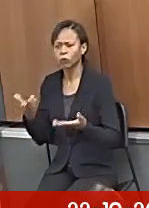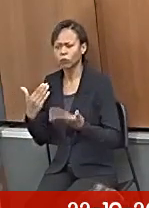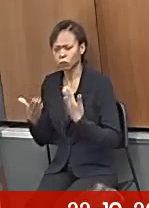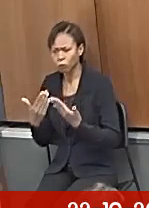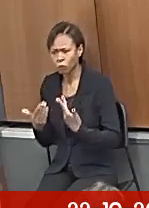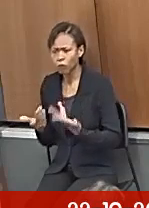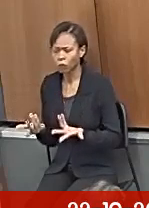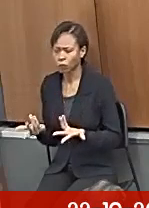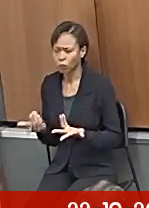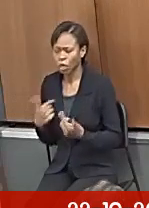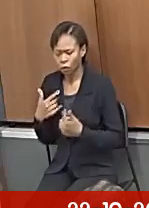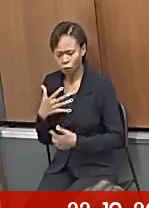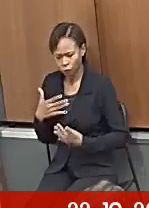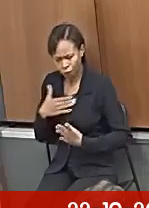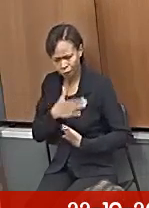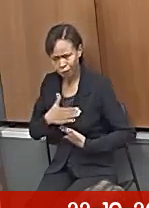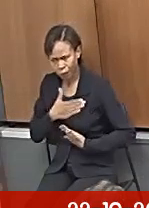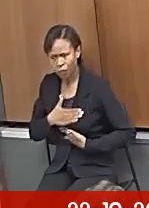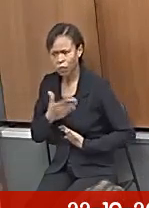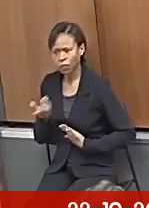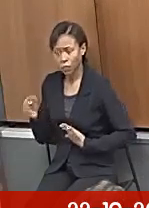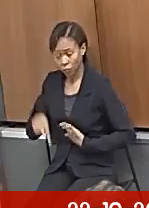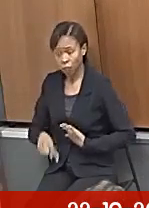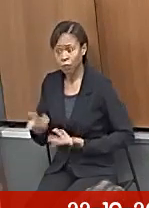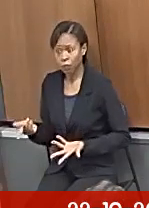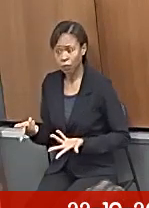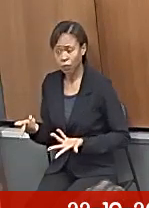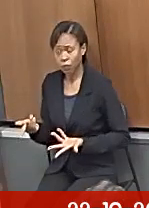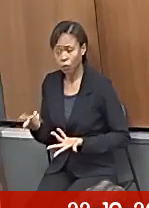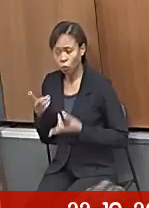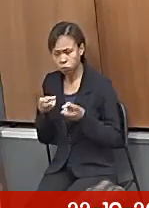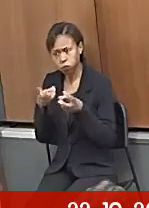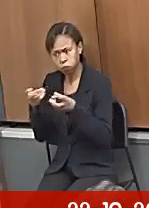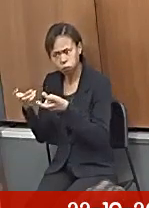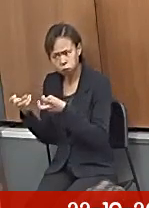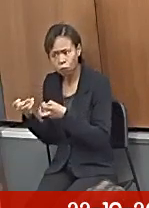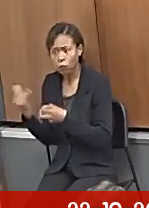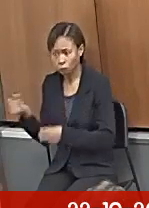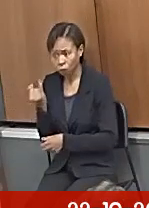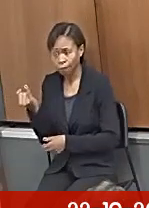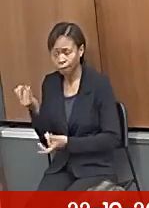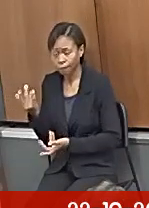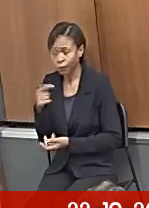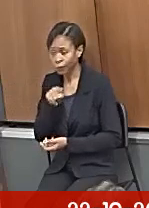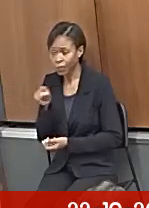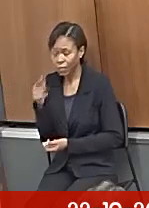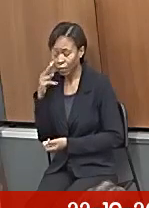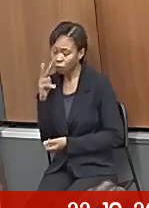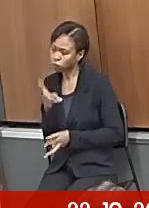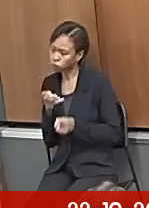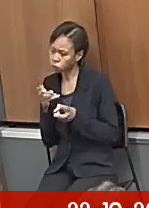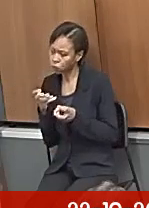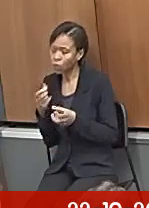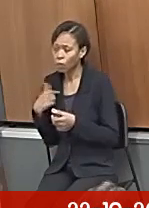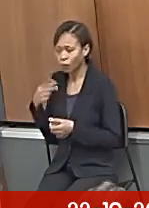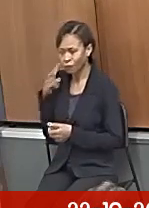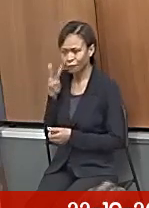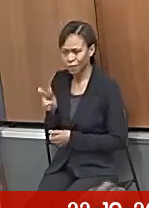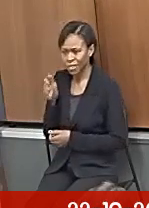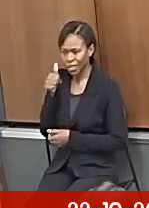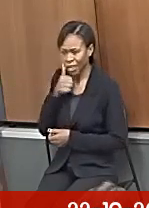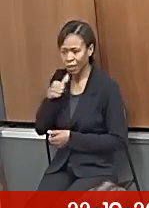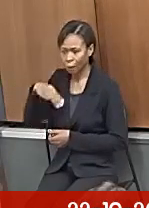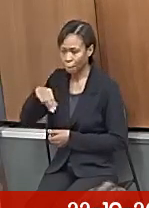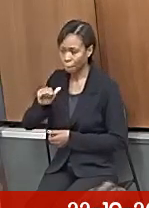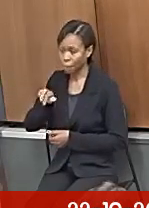aqui, passar a tarde inteira aqui ouvindo. Porque eu acho que é por aí. Eu acho que quando você ouve, quando eu ouvi a Mariana, será